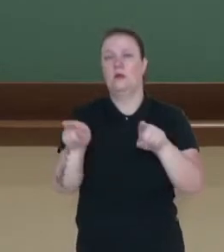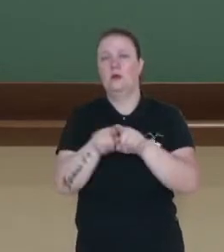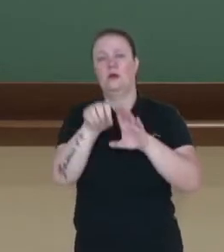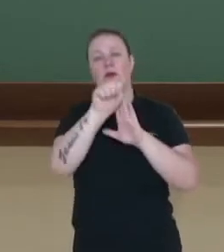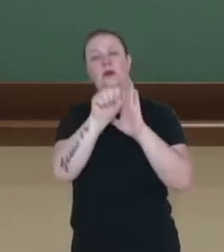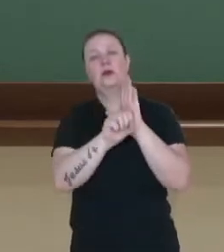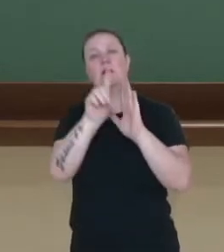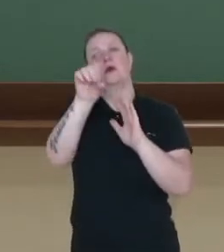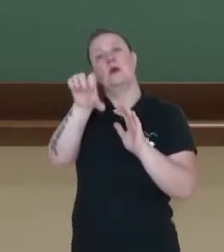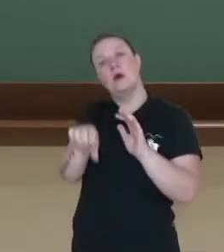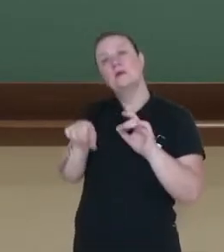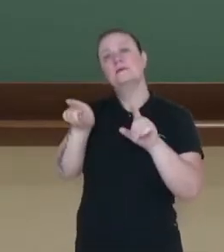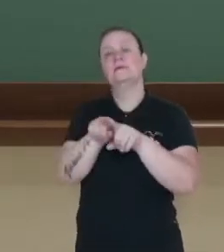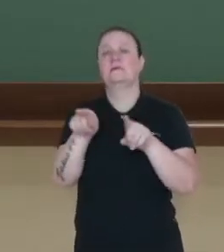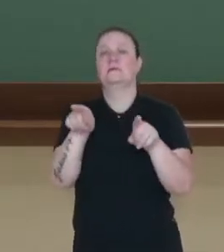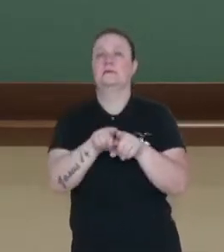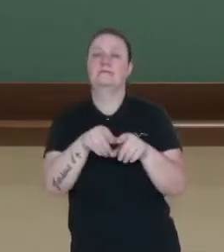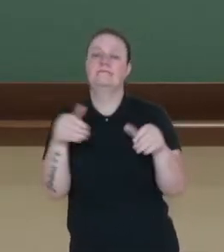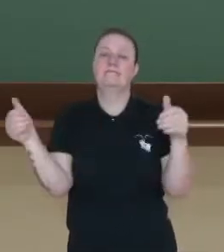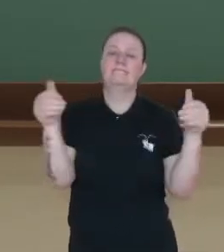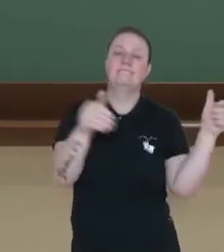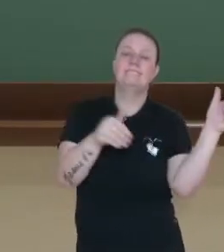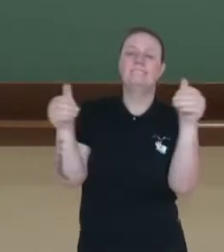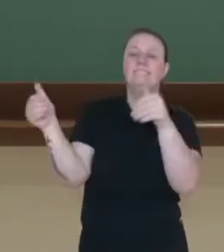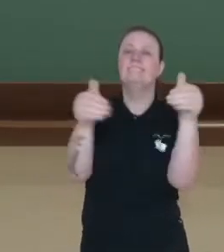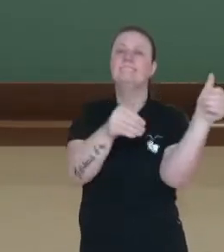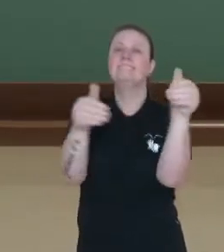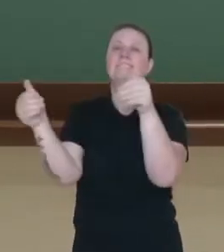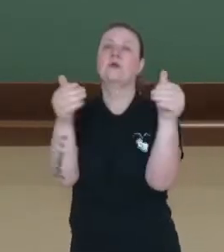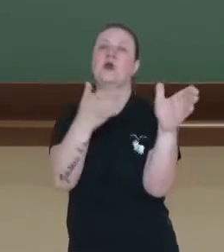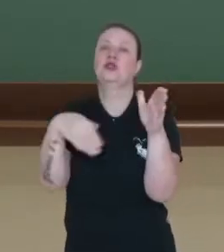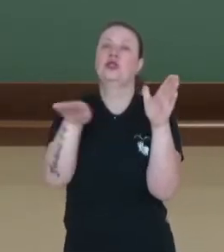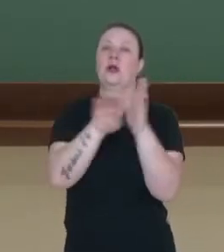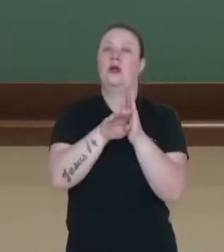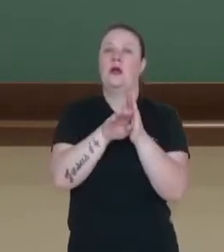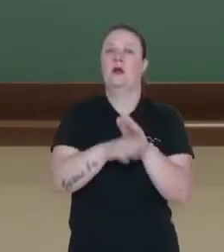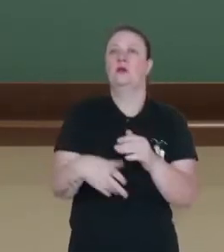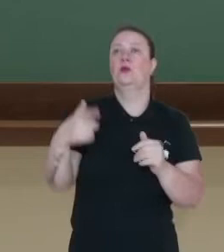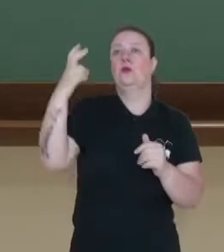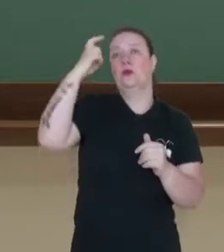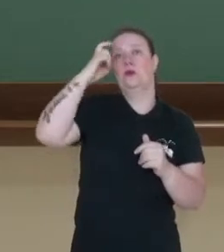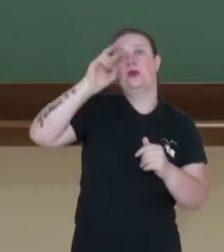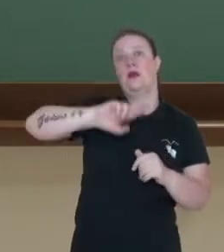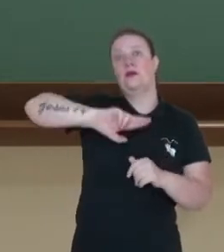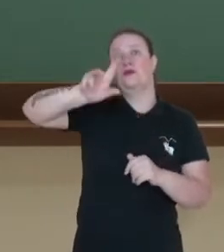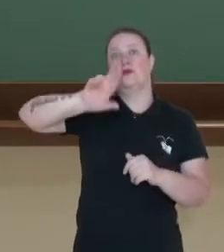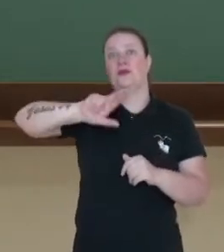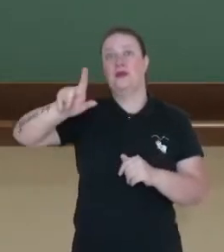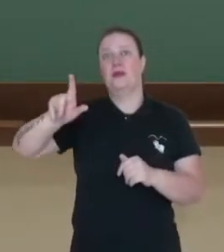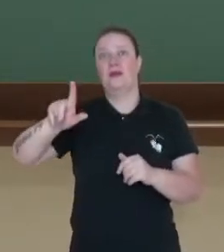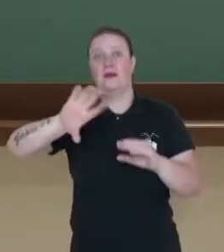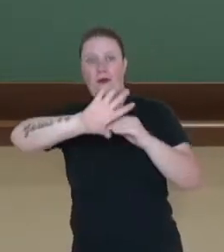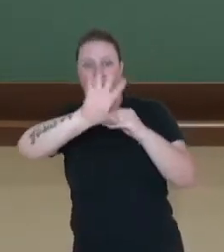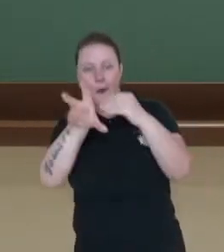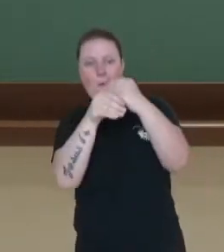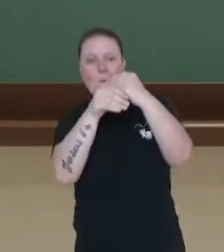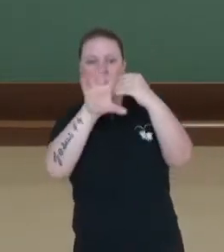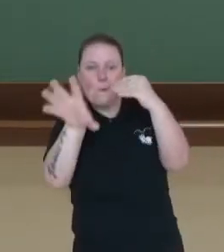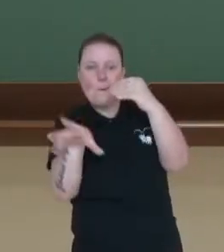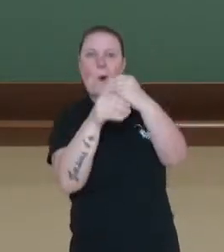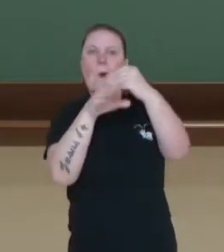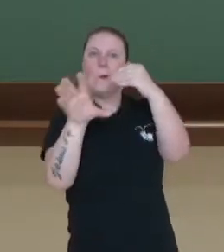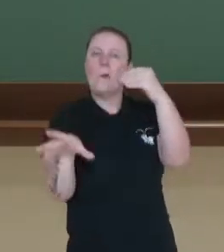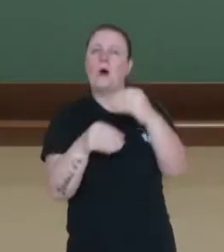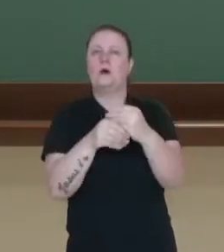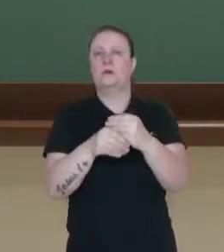a entrada de outros imigrantes, essas culturas também foram incorporadas à cultura brasileira. Por exemplo, o hábito